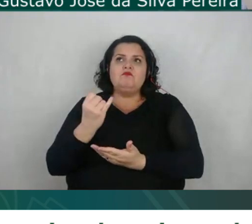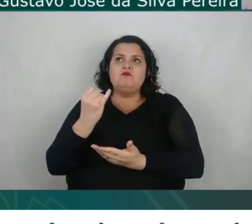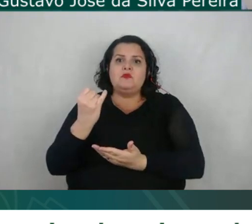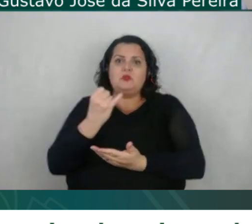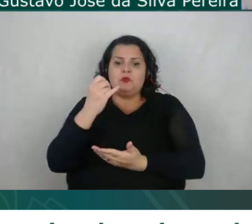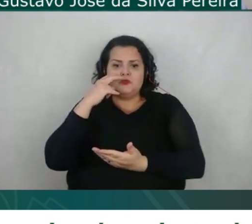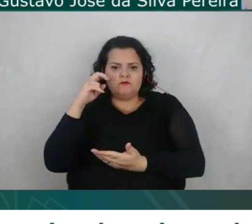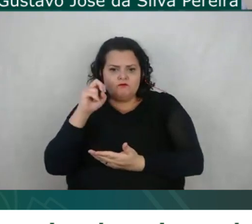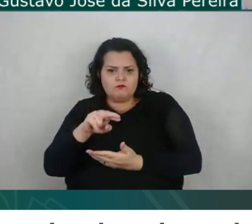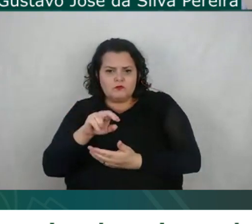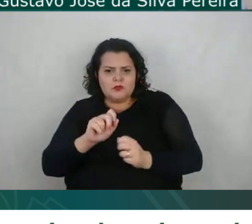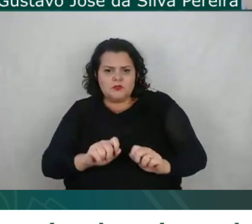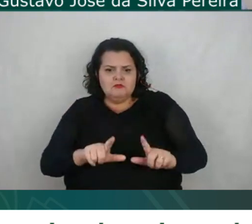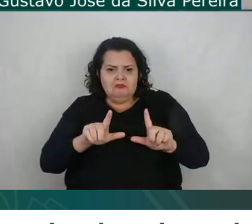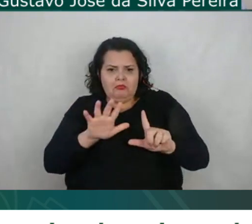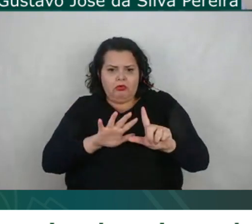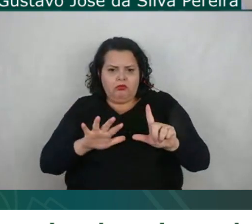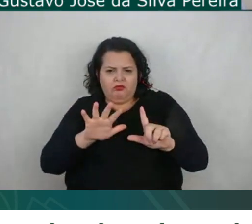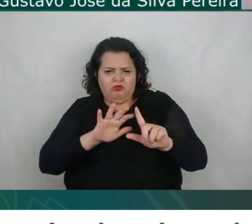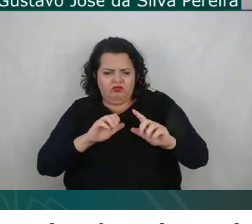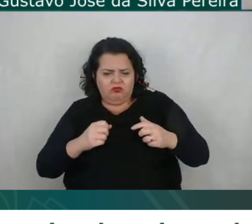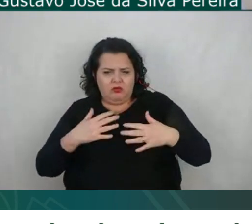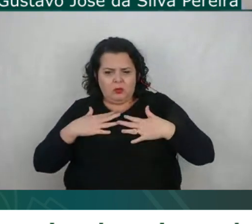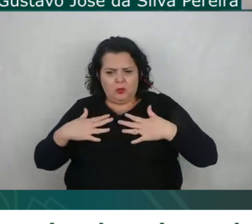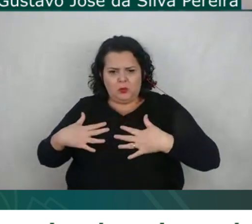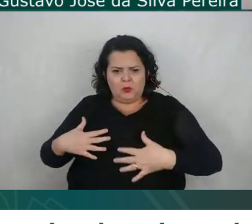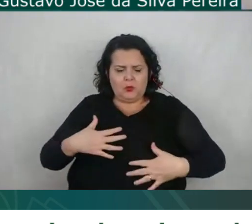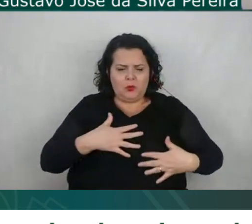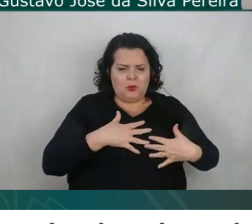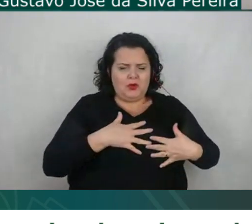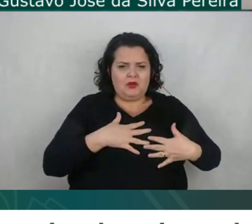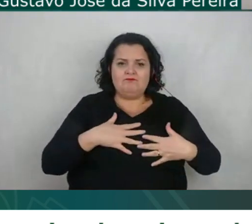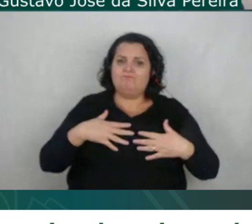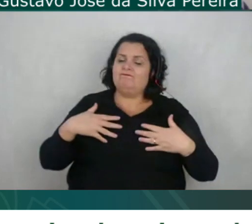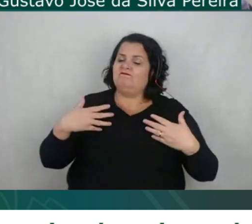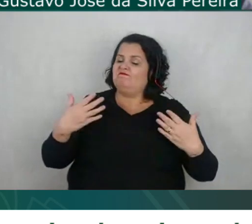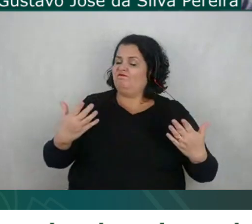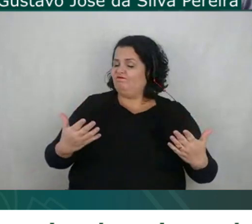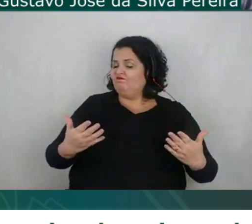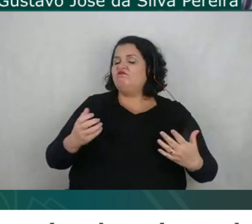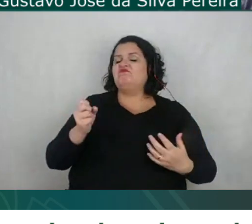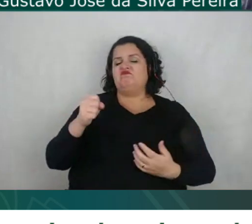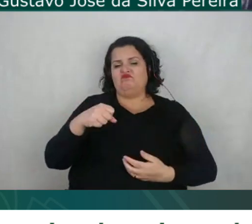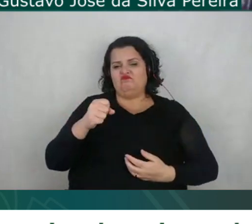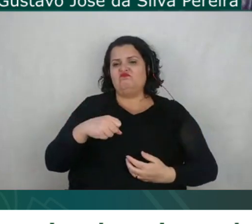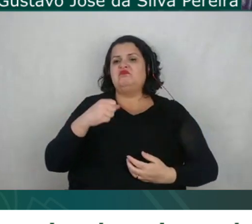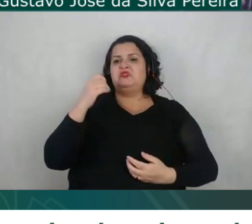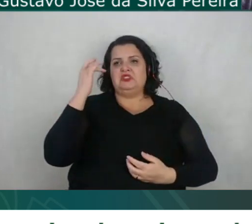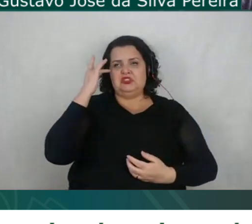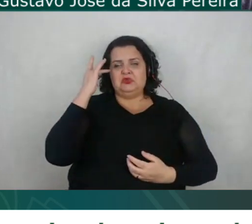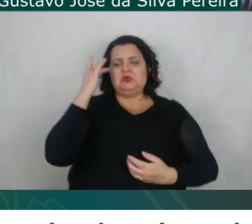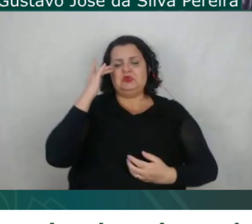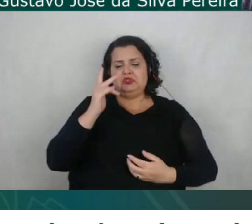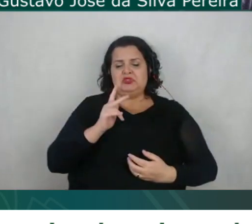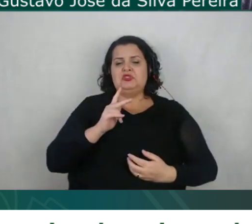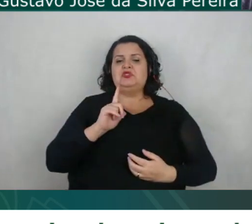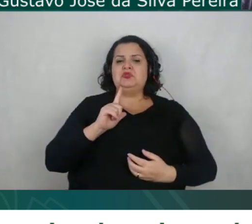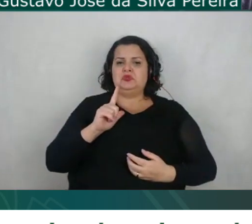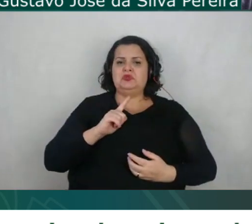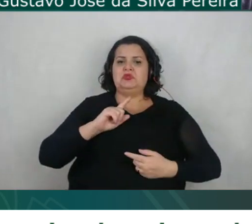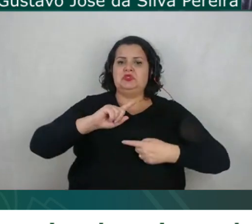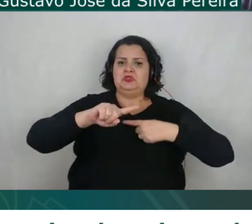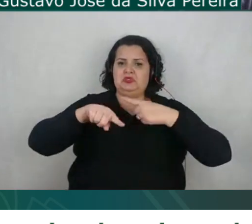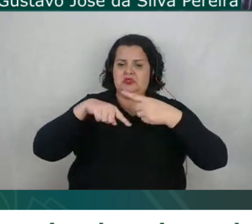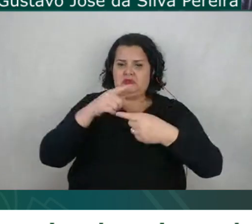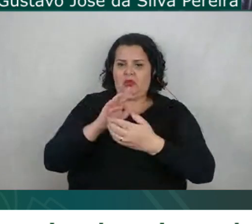função, não é improvável que a gente venha a ter alguma sequela, mas a resposta certa é que ainda a gente